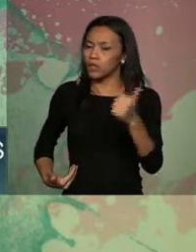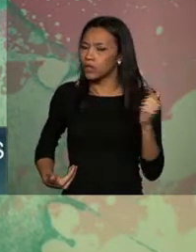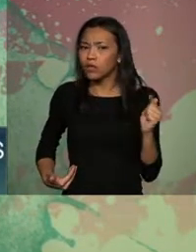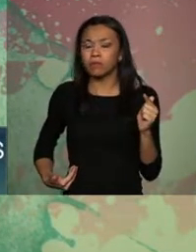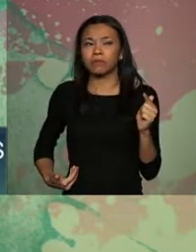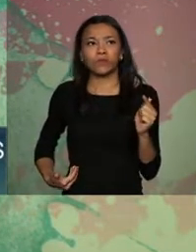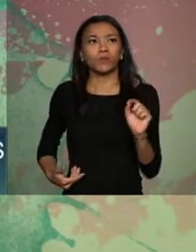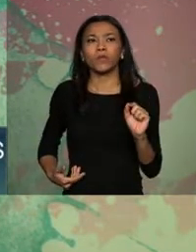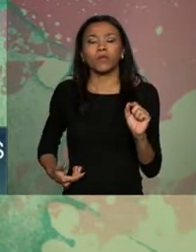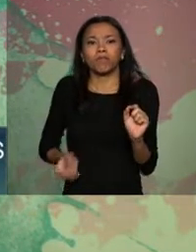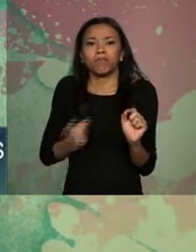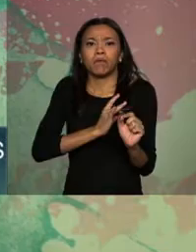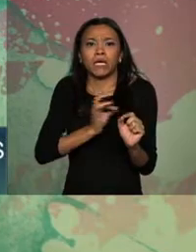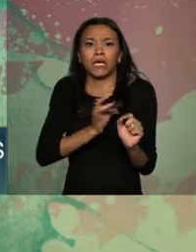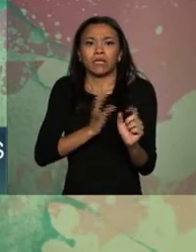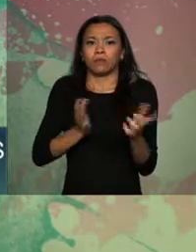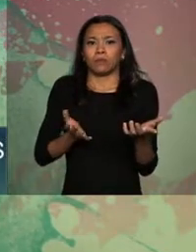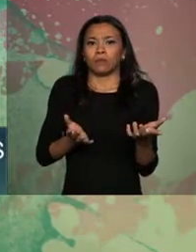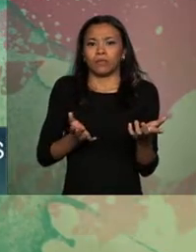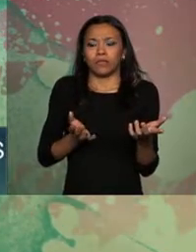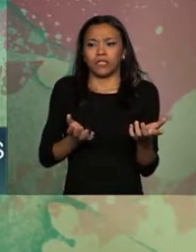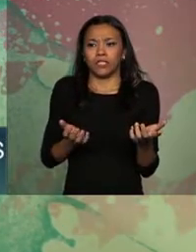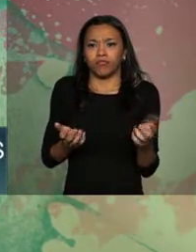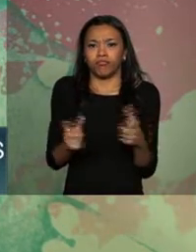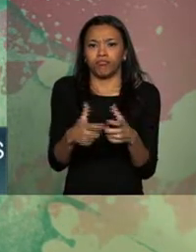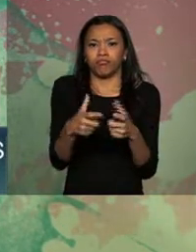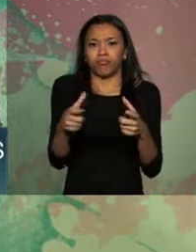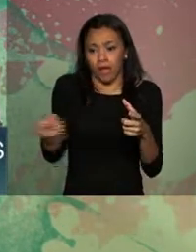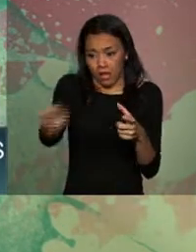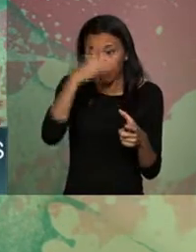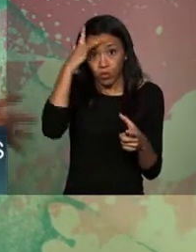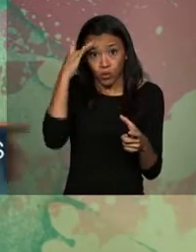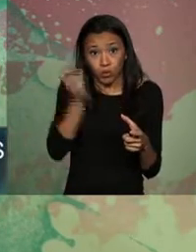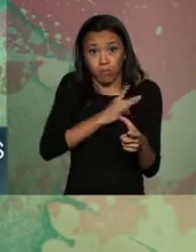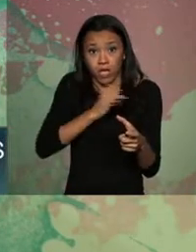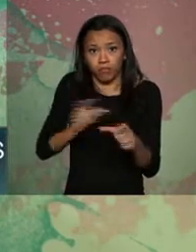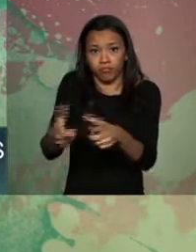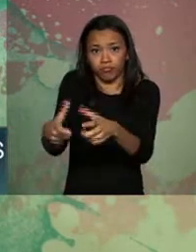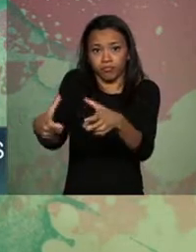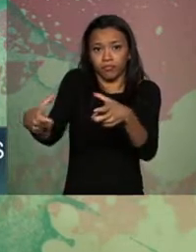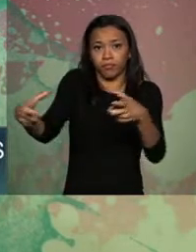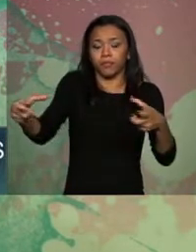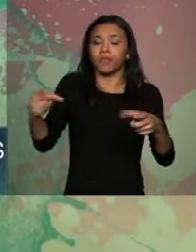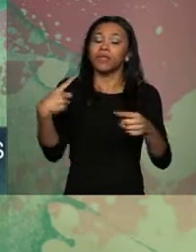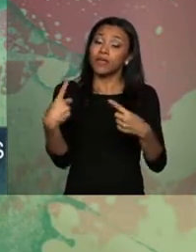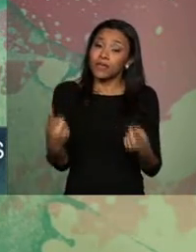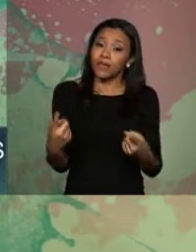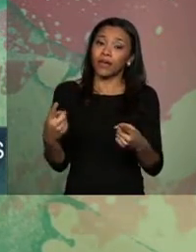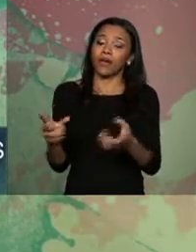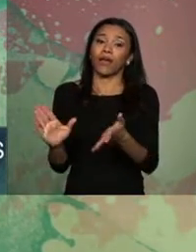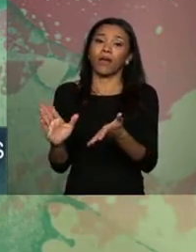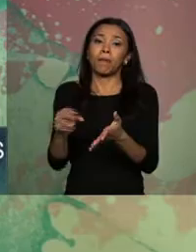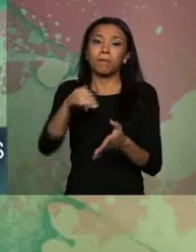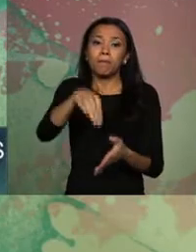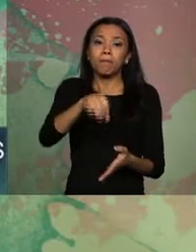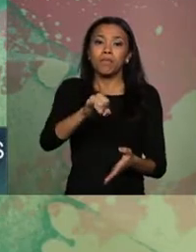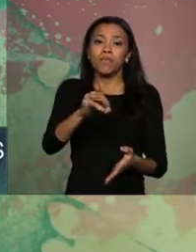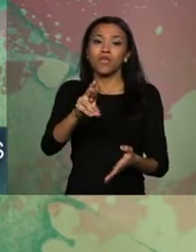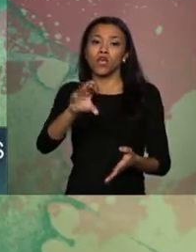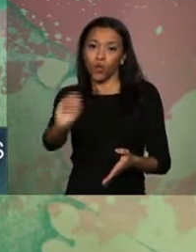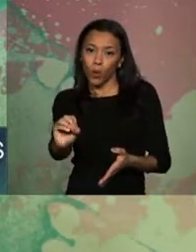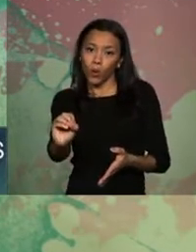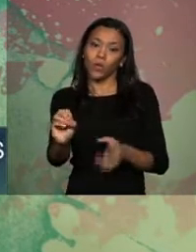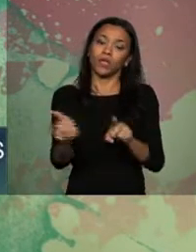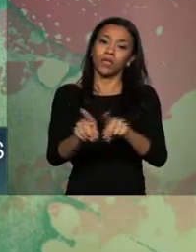aquele medo de crescer e que, de fato, a trajetória da micro e pequena empresa se dê através de